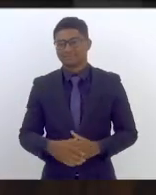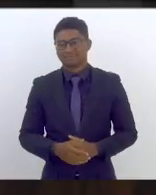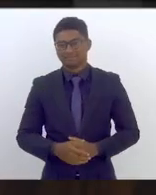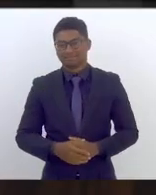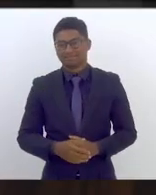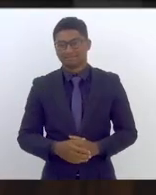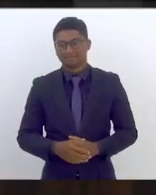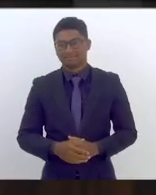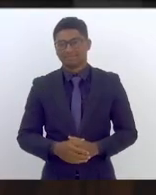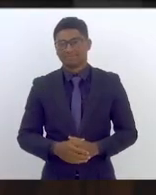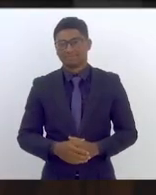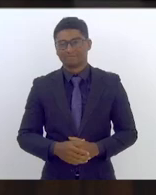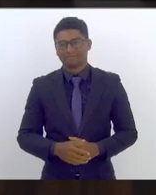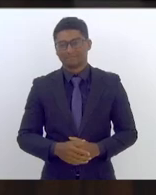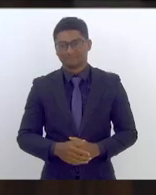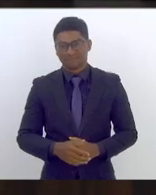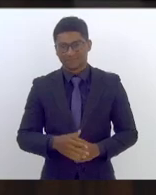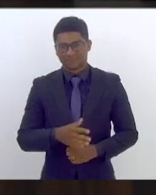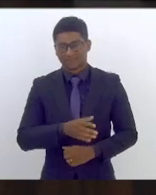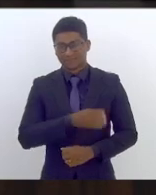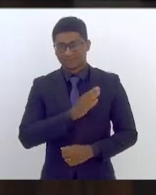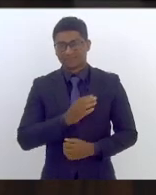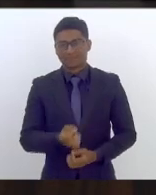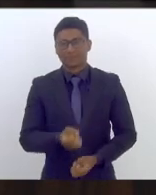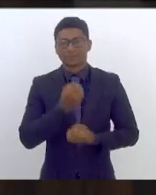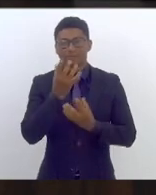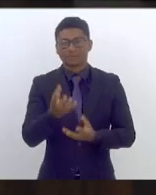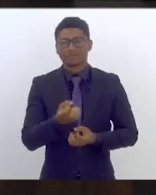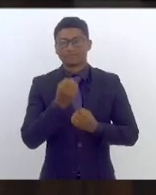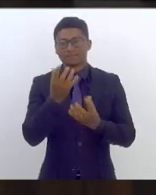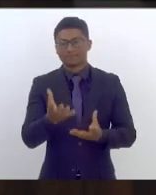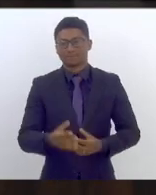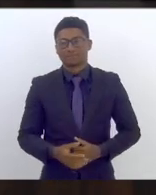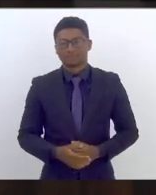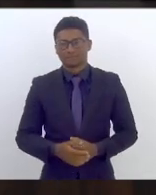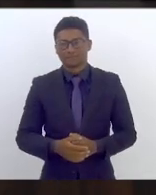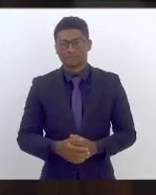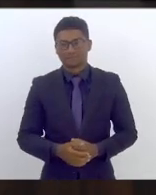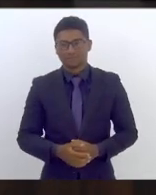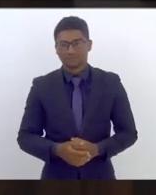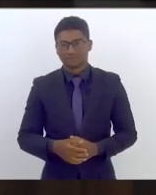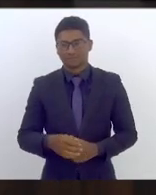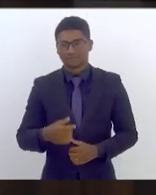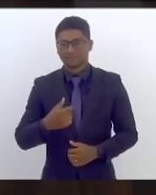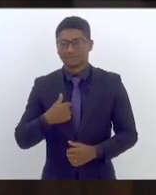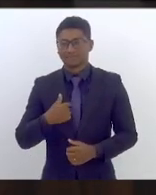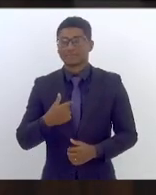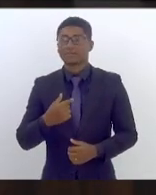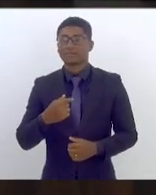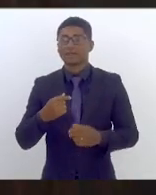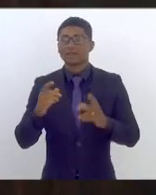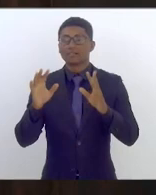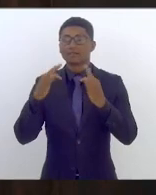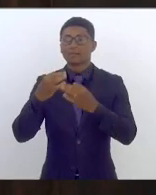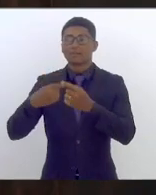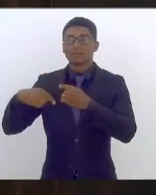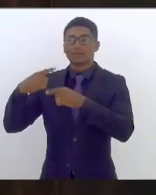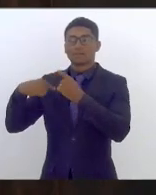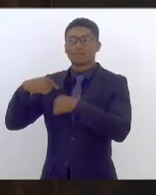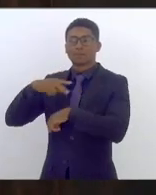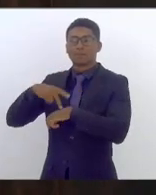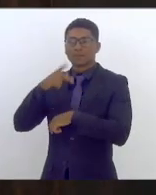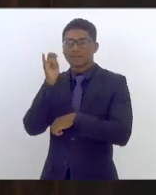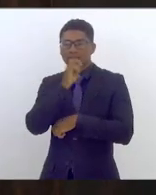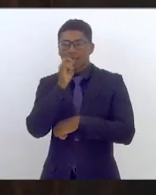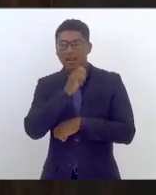falar falou do coração e eu tenho sangue italiano muitas pessoas perguntam assim onde é que